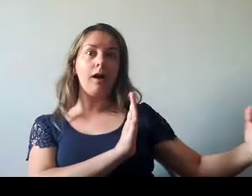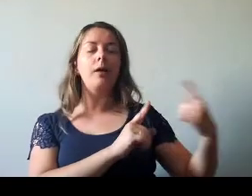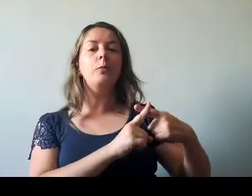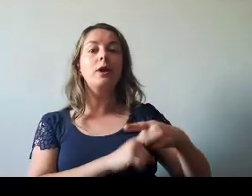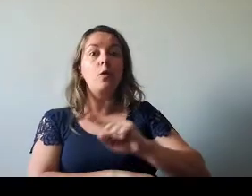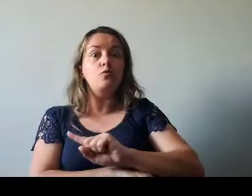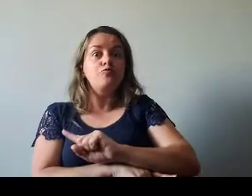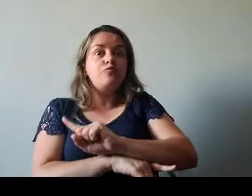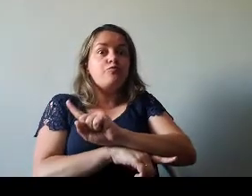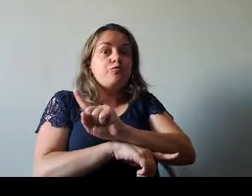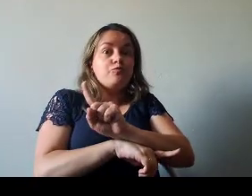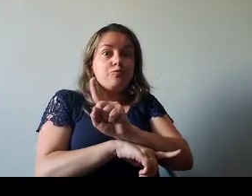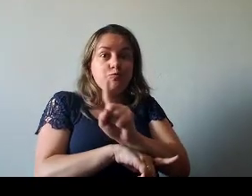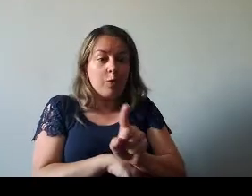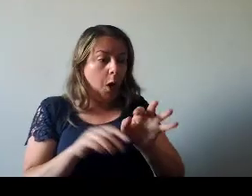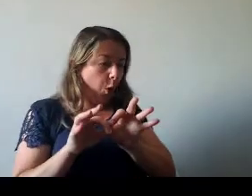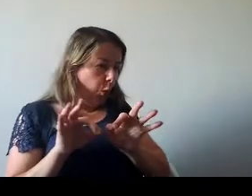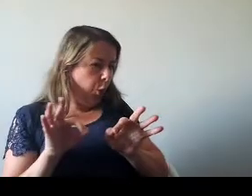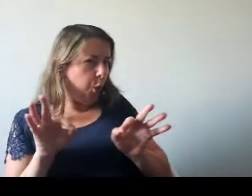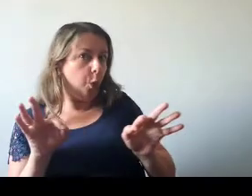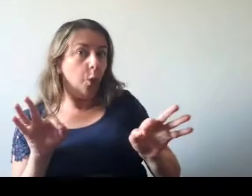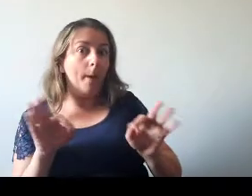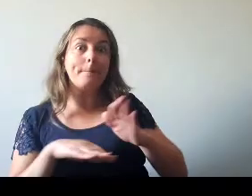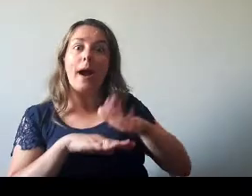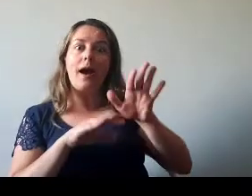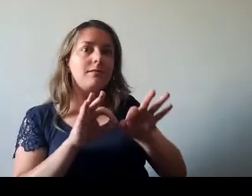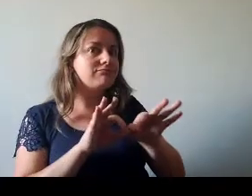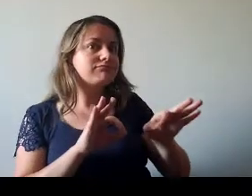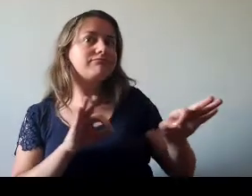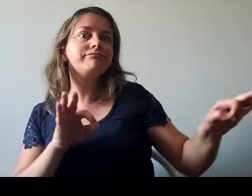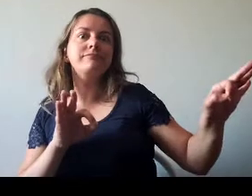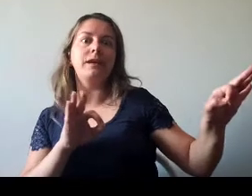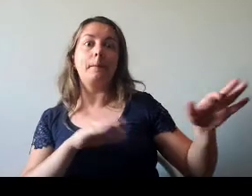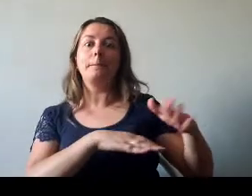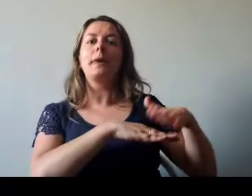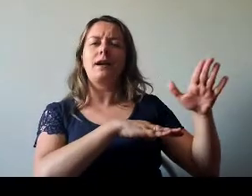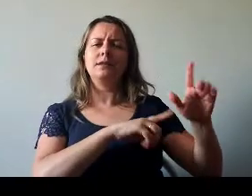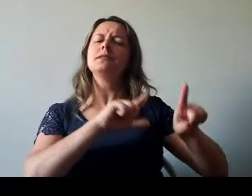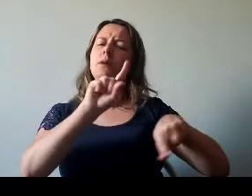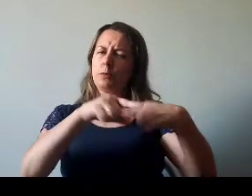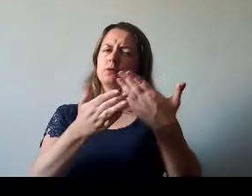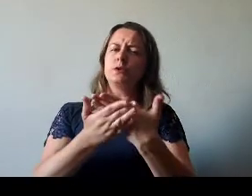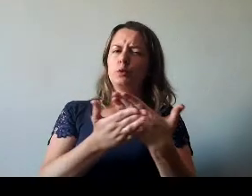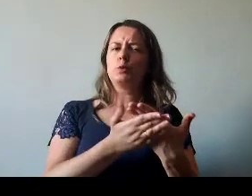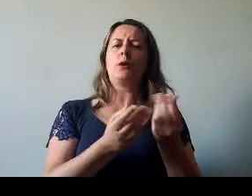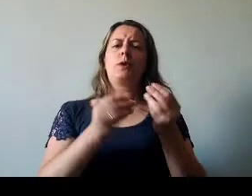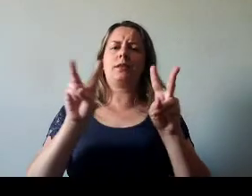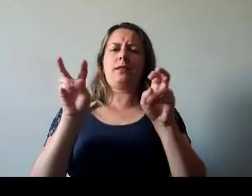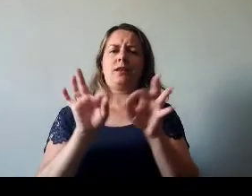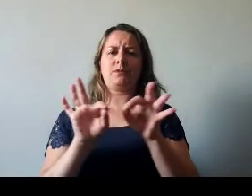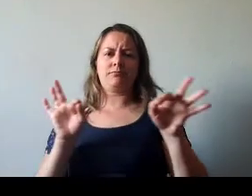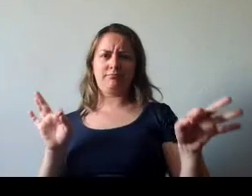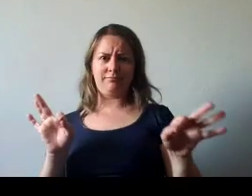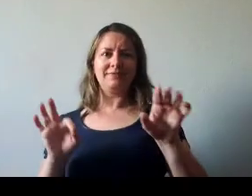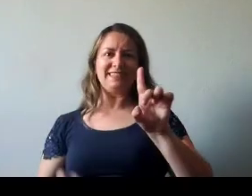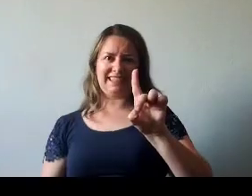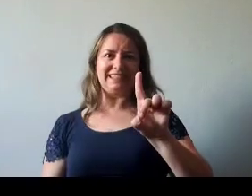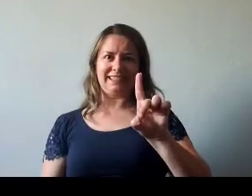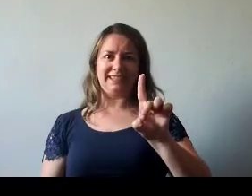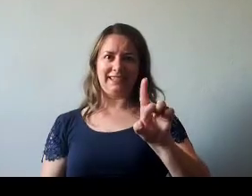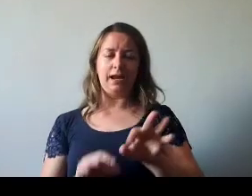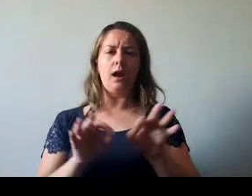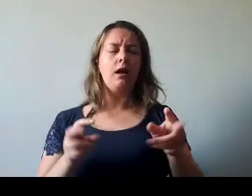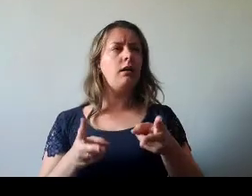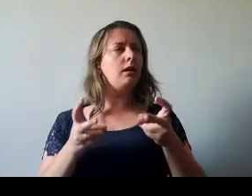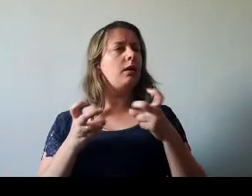distância percorrida ela também vai aumentando. Depois nós vamos falar de distância, e aí vocês vão ver como que é diferente do